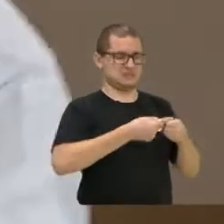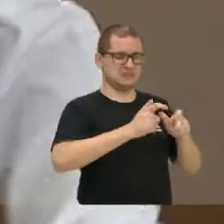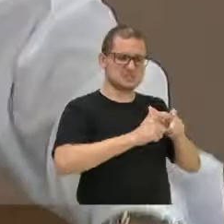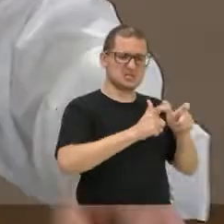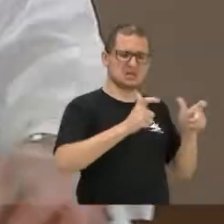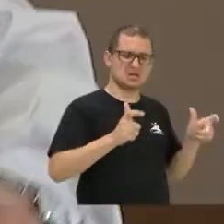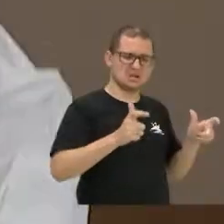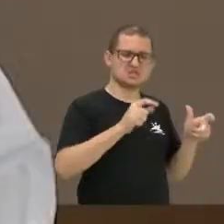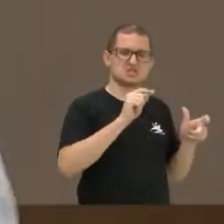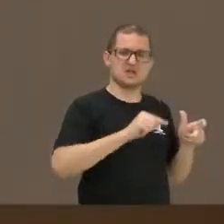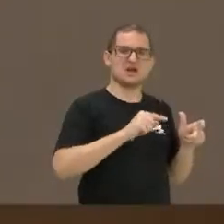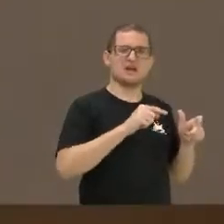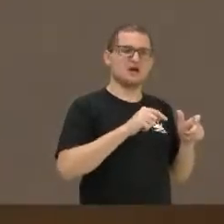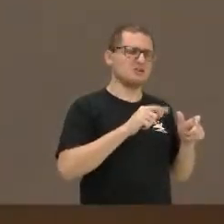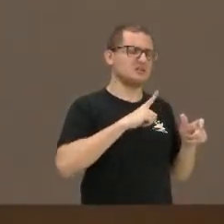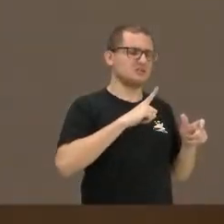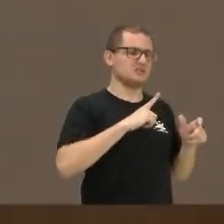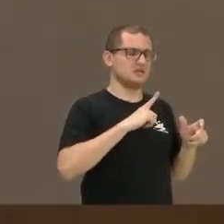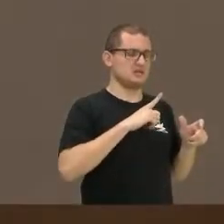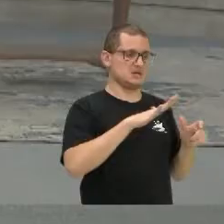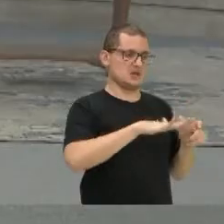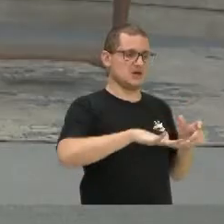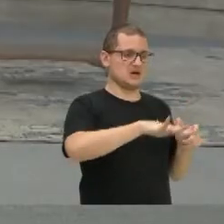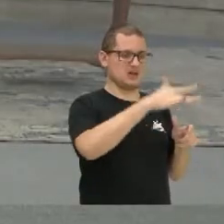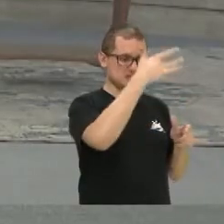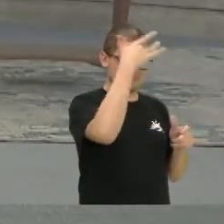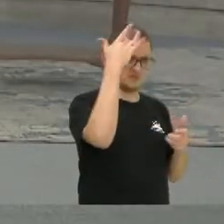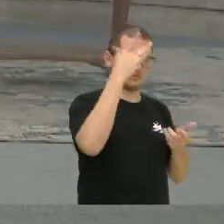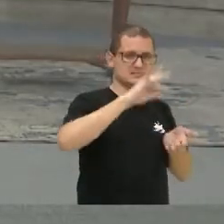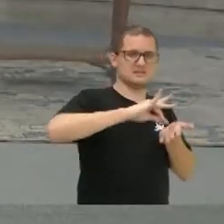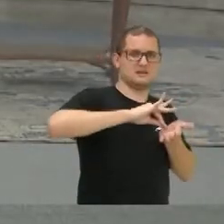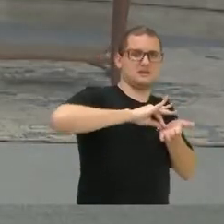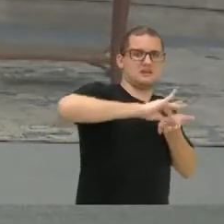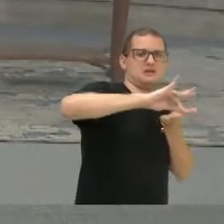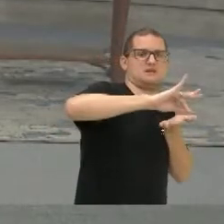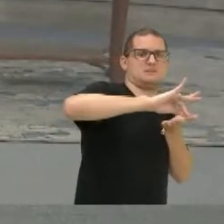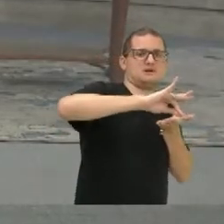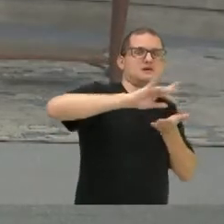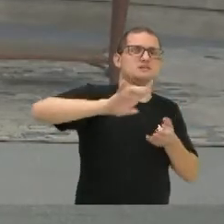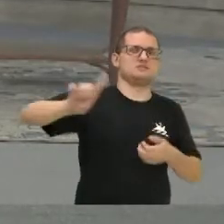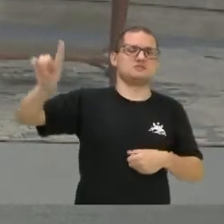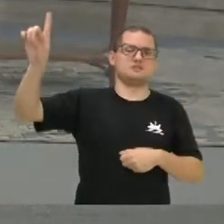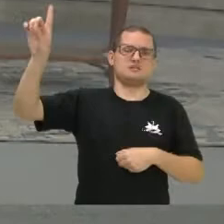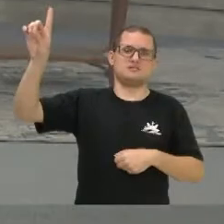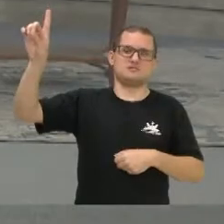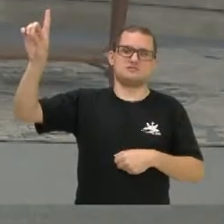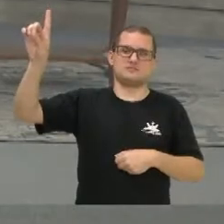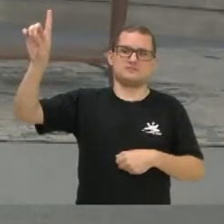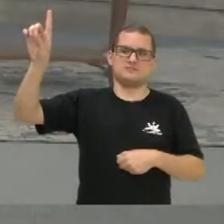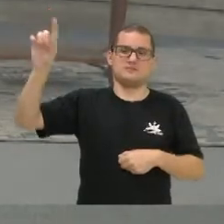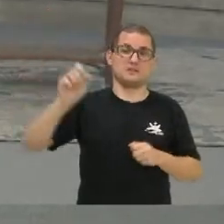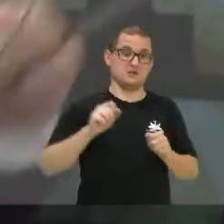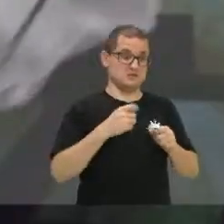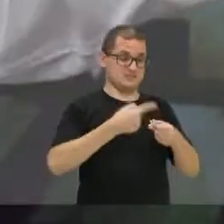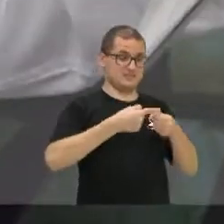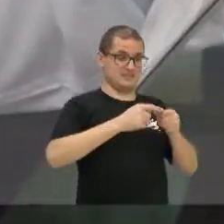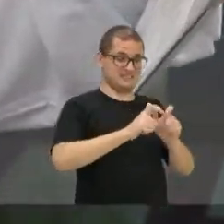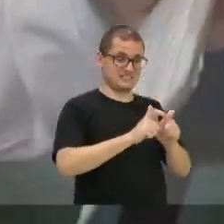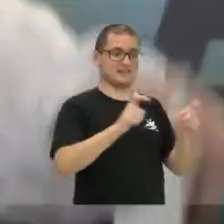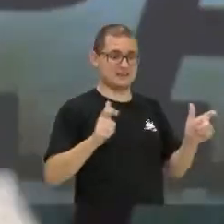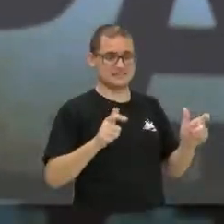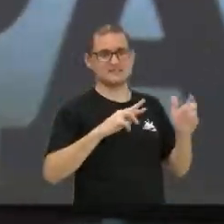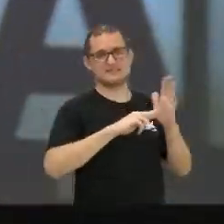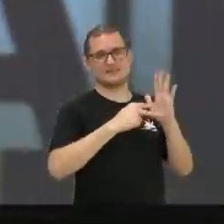onde é a grande concentração urbana dos inimigos e adversários de deus grande cidade quer ser referir a isso